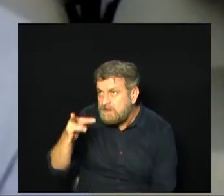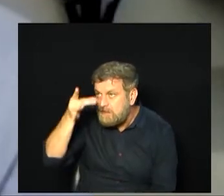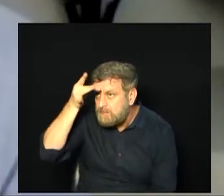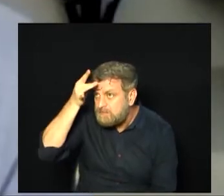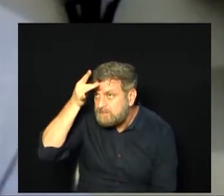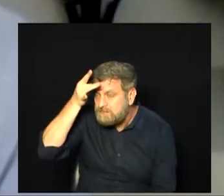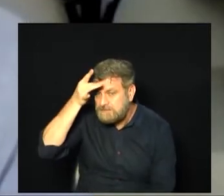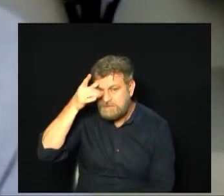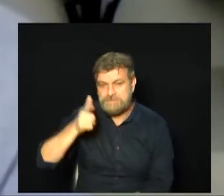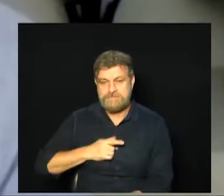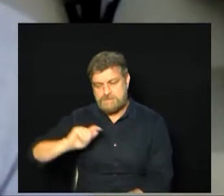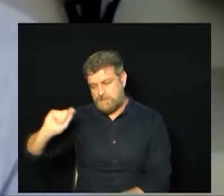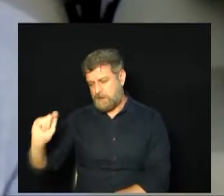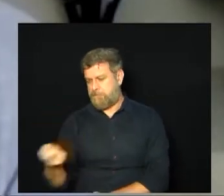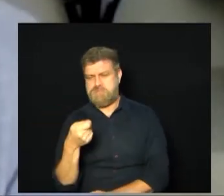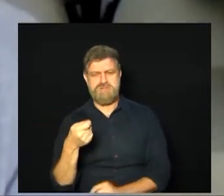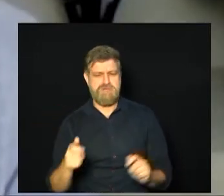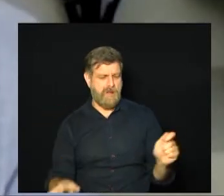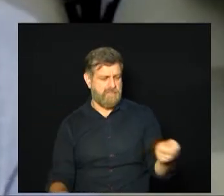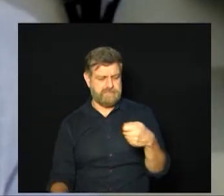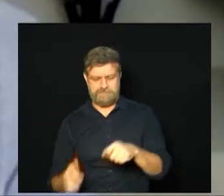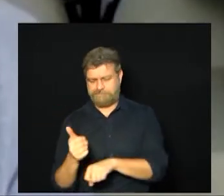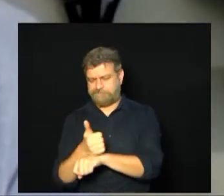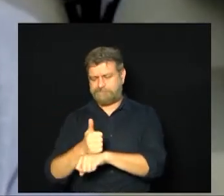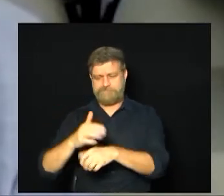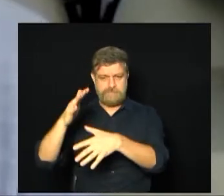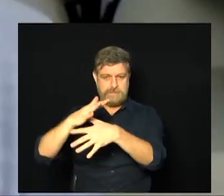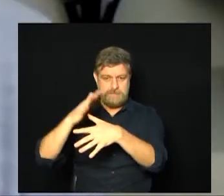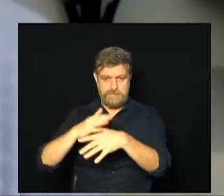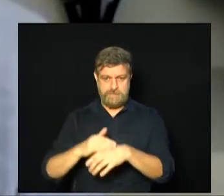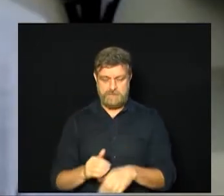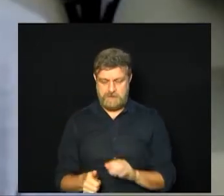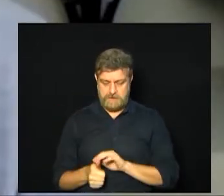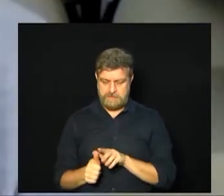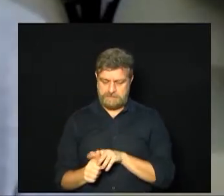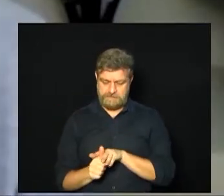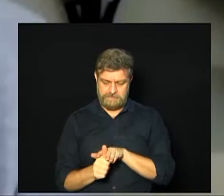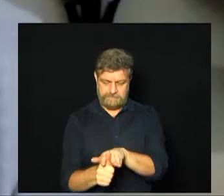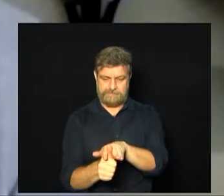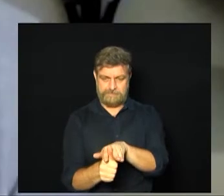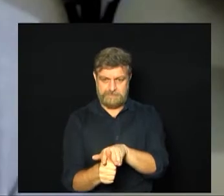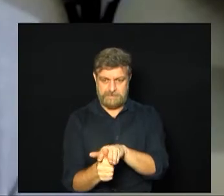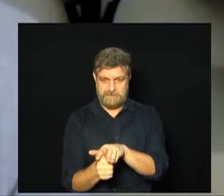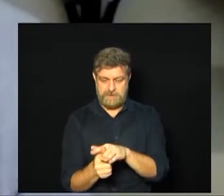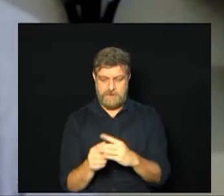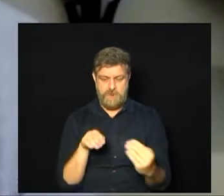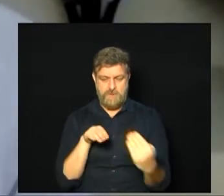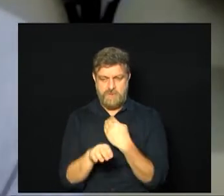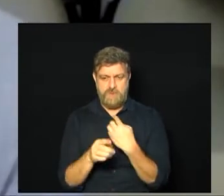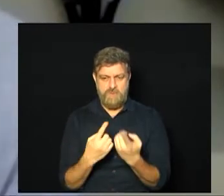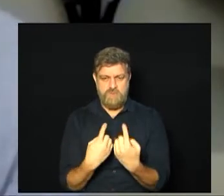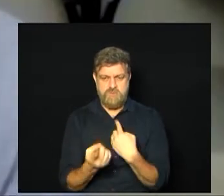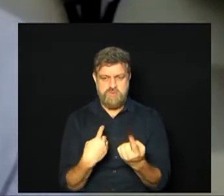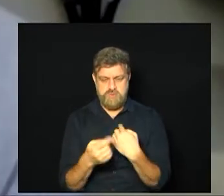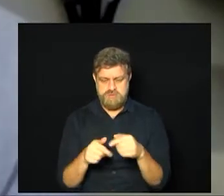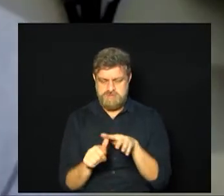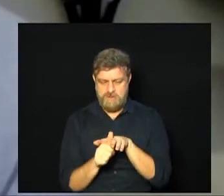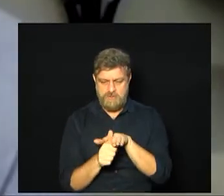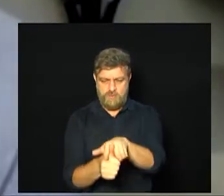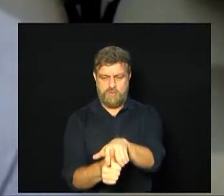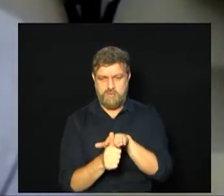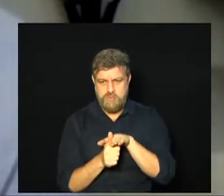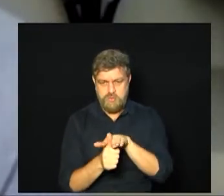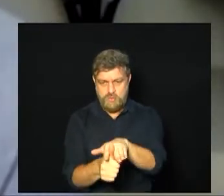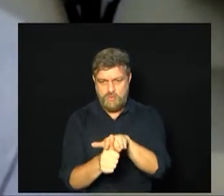jogava tênis demais. Falo da Fórmula 1, porque o grande sonho de consumo da molecada nos anos